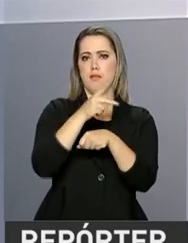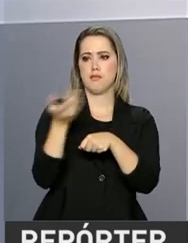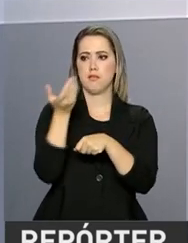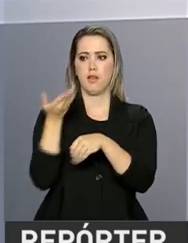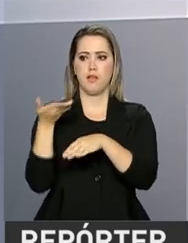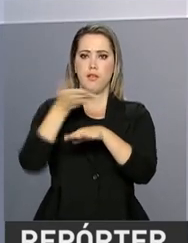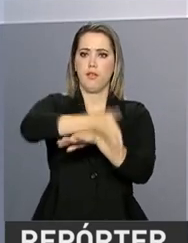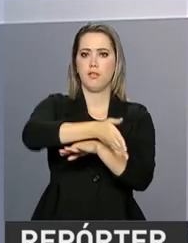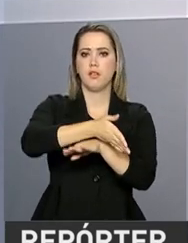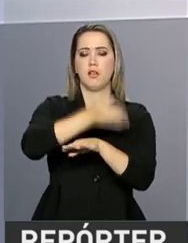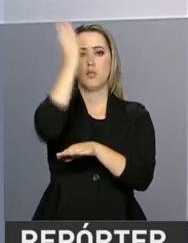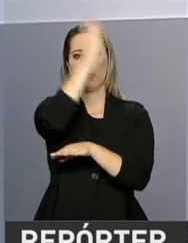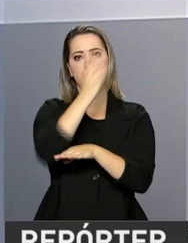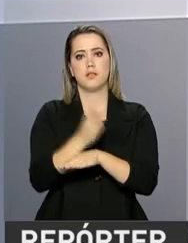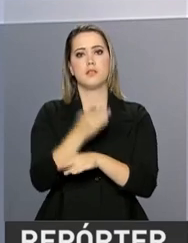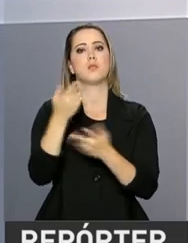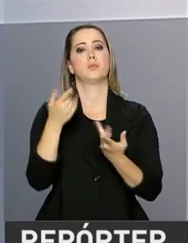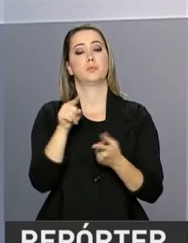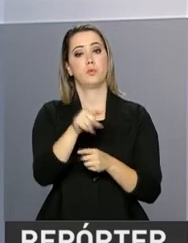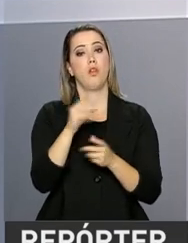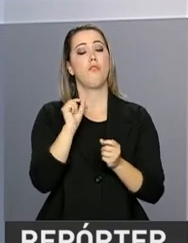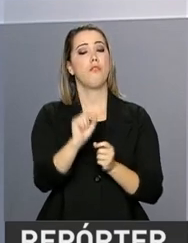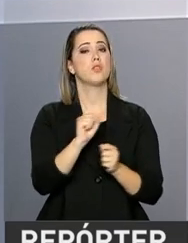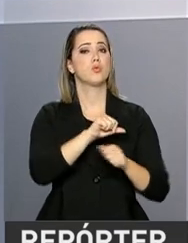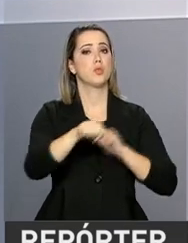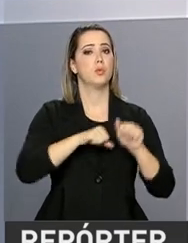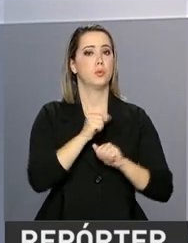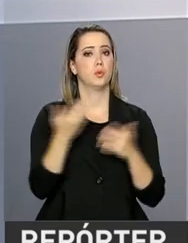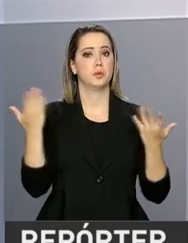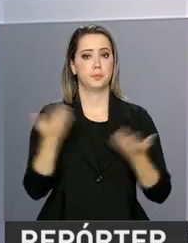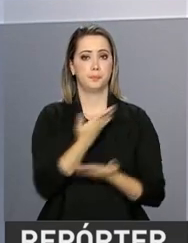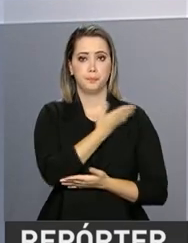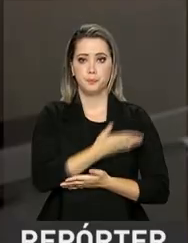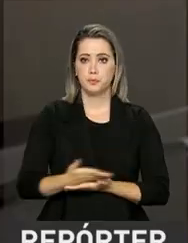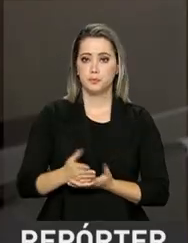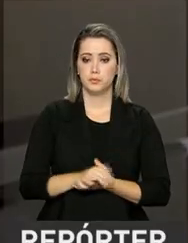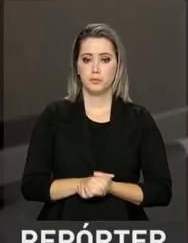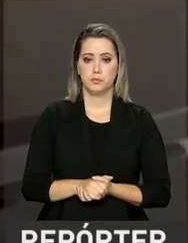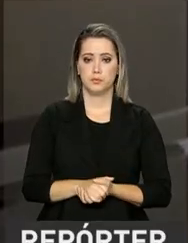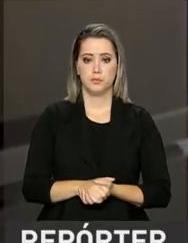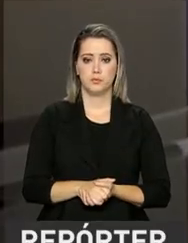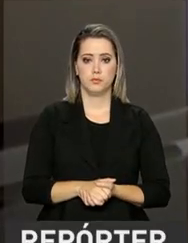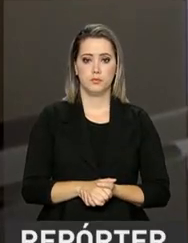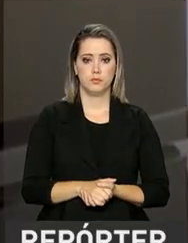e visitantes veja o que muda na reportagem de José Luiz Filho